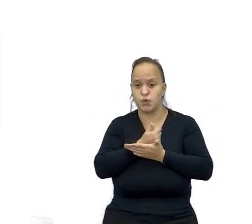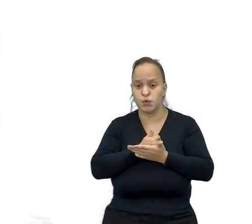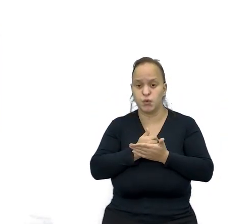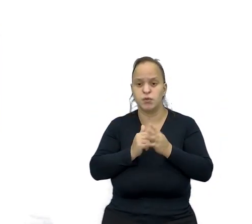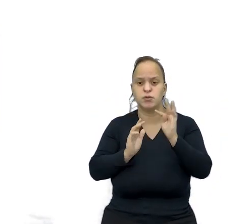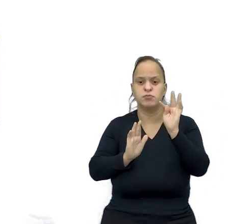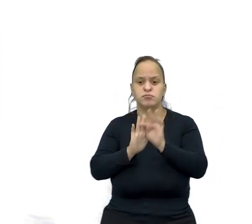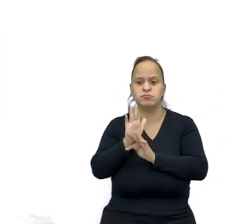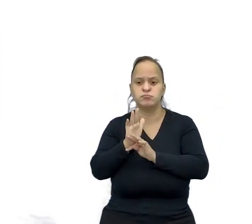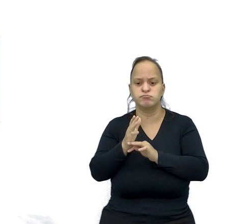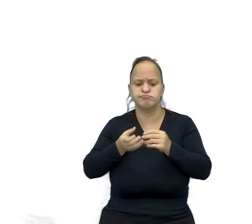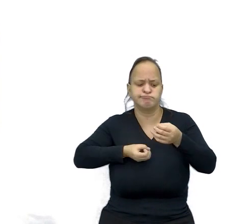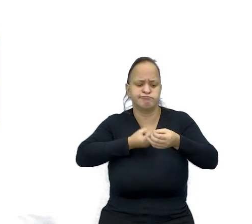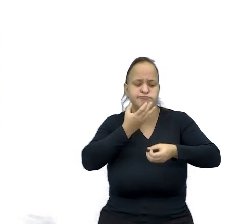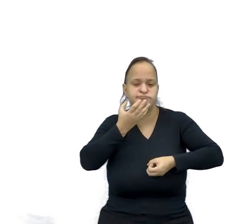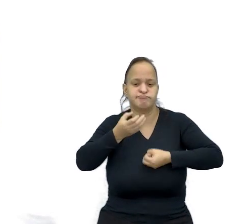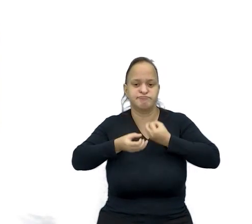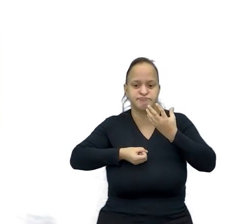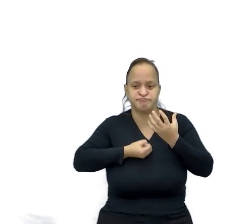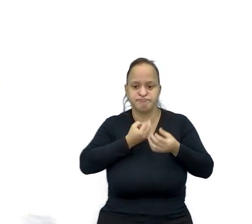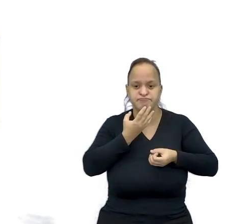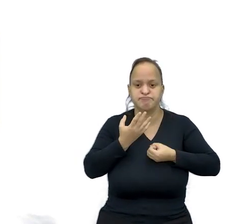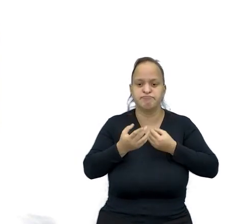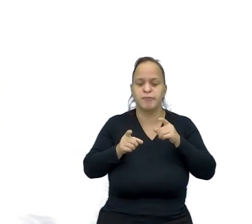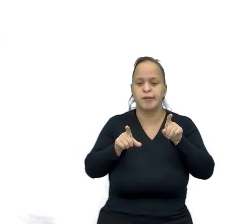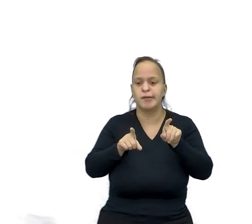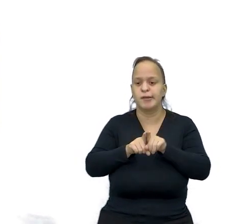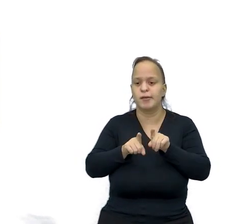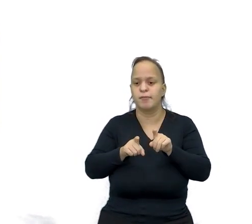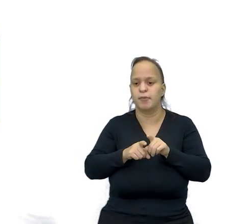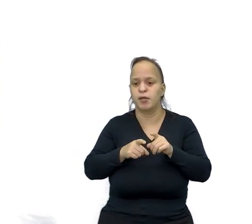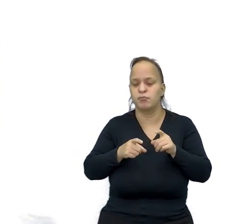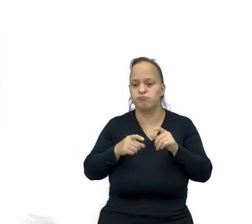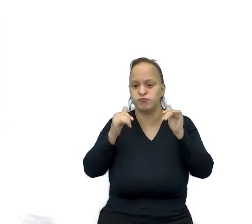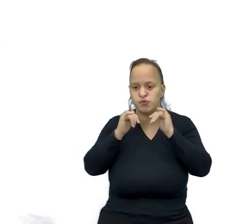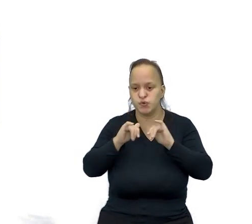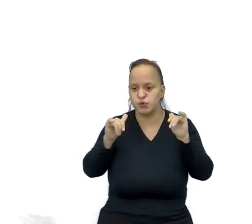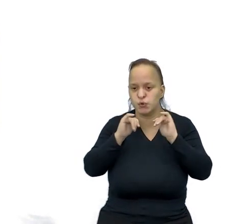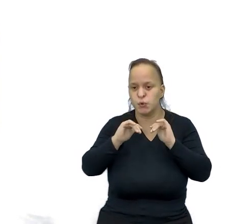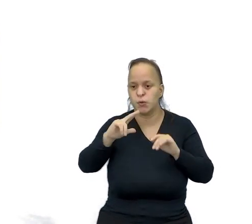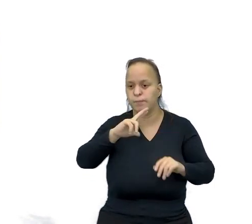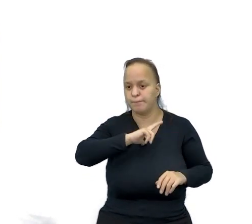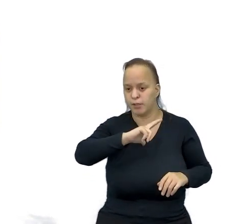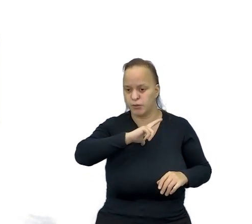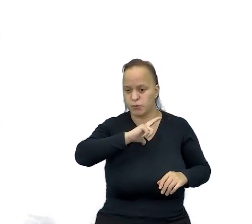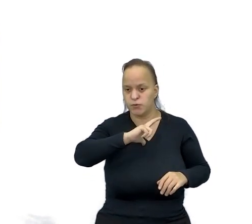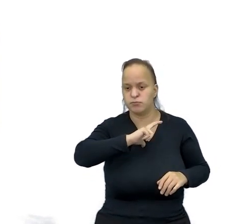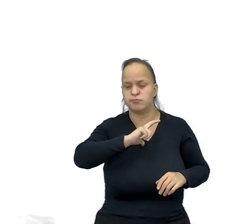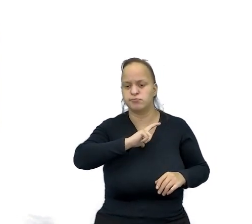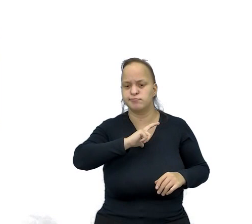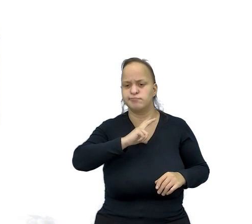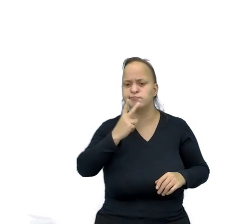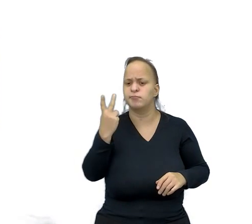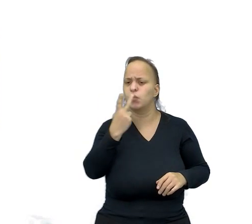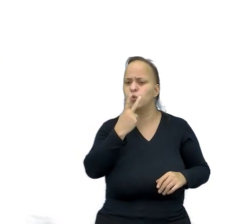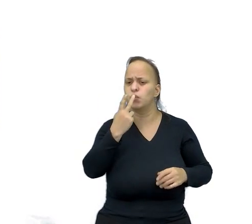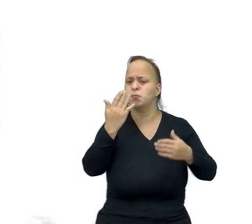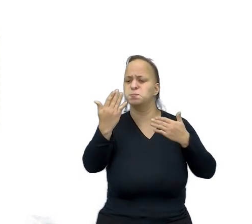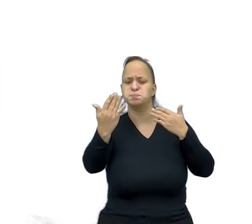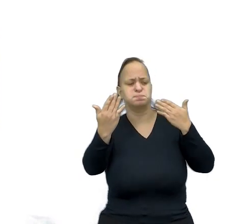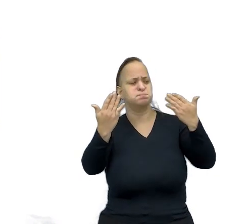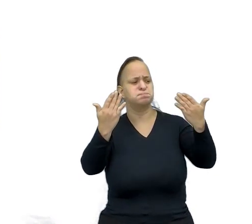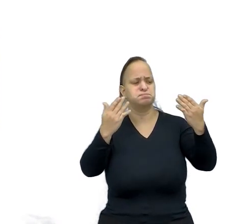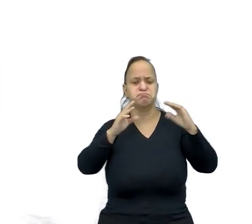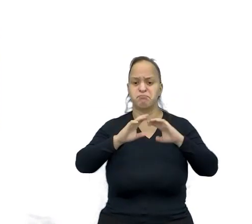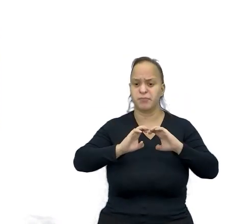e o relato pessoal. Esse é o momento, tá? Os textos lidos das 2 aulas apresentam a mesma